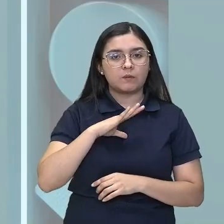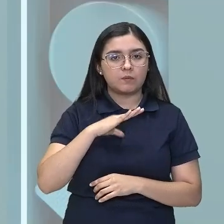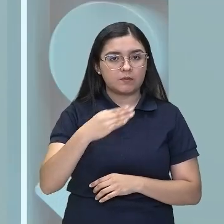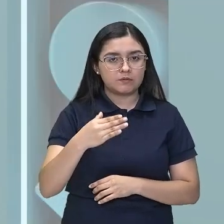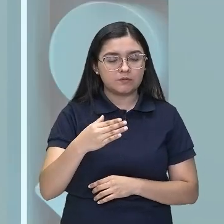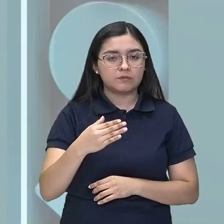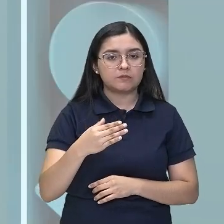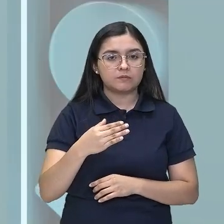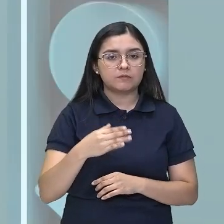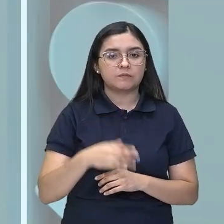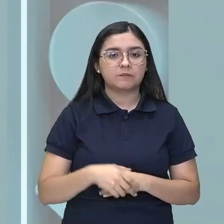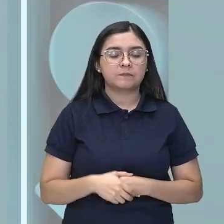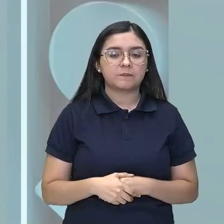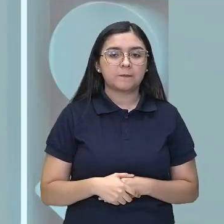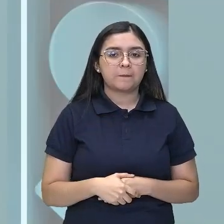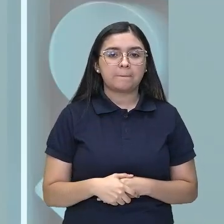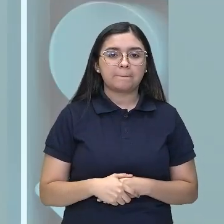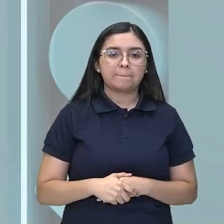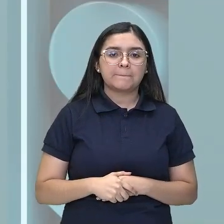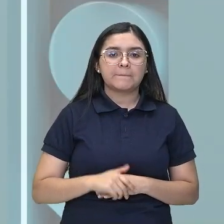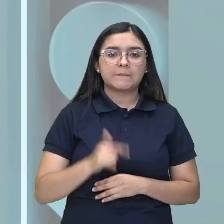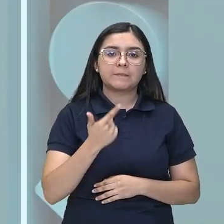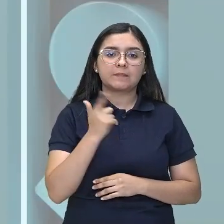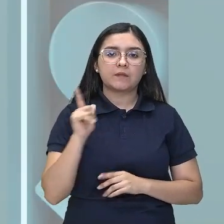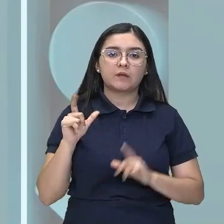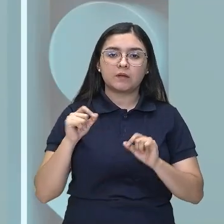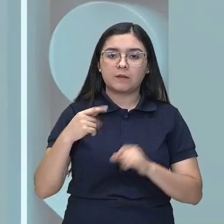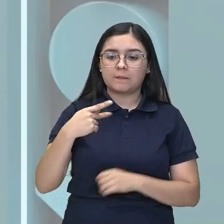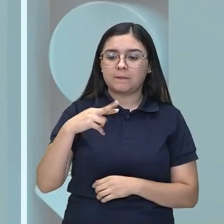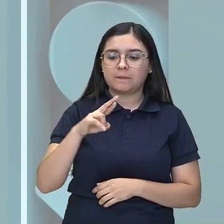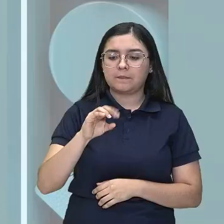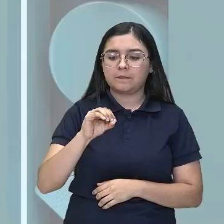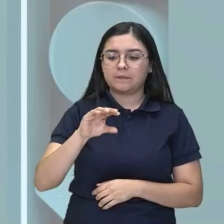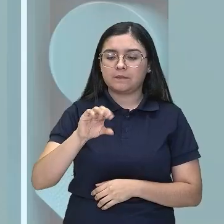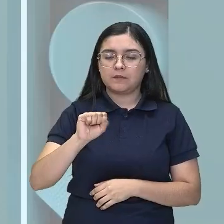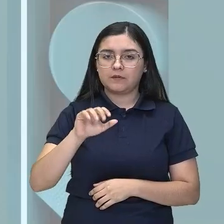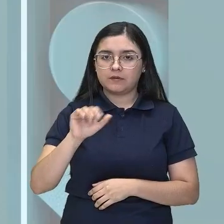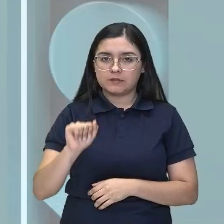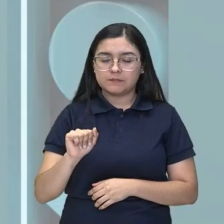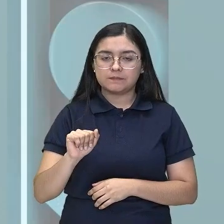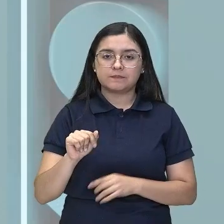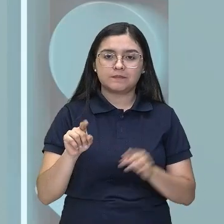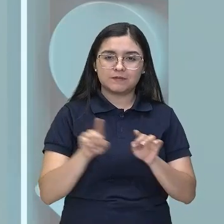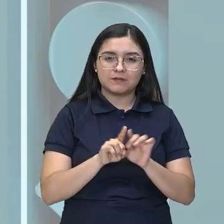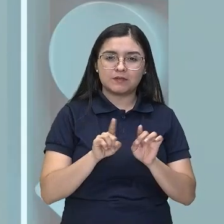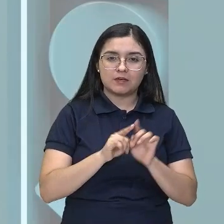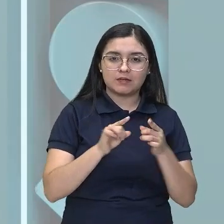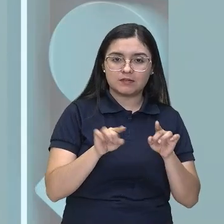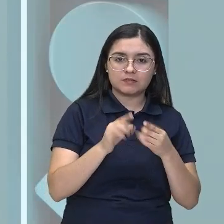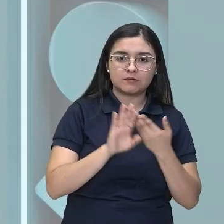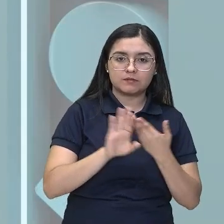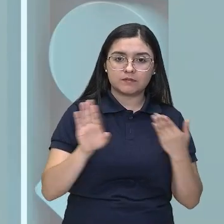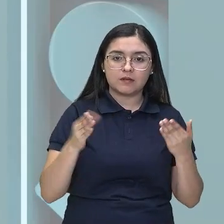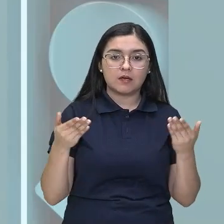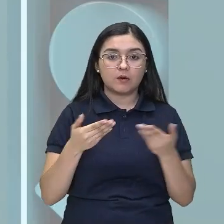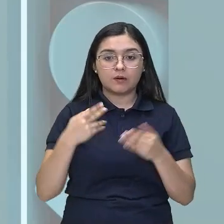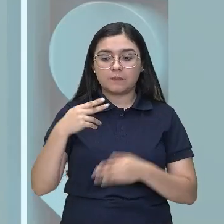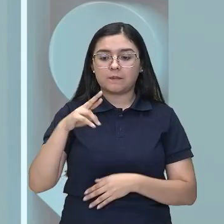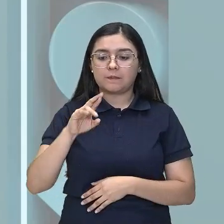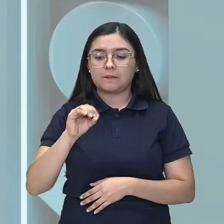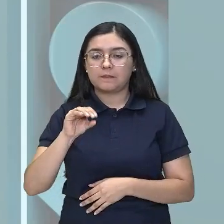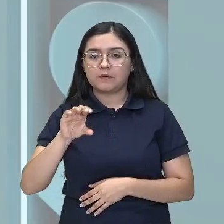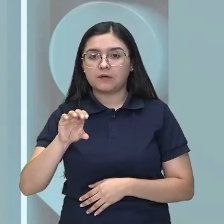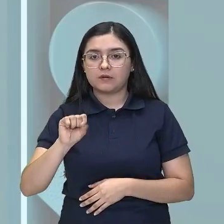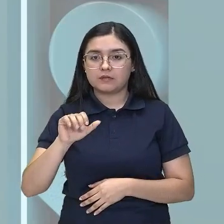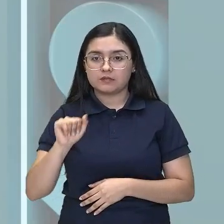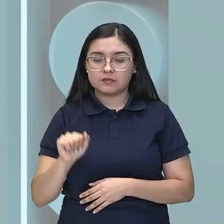honrado, nobre. Já na prosa, a gente falou sobre a Canção do Exílio e sobre Juca Pirama, agora falar um pouquinho sobre a prosa, sobre